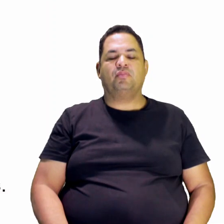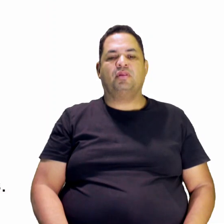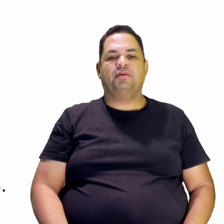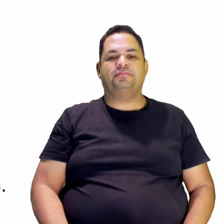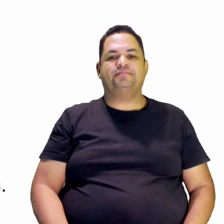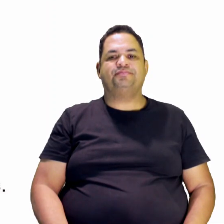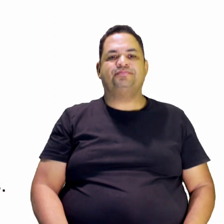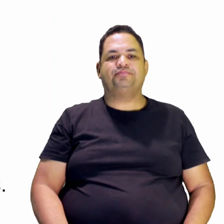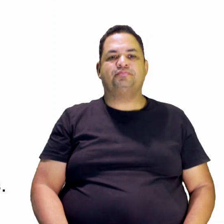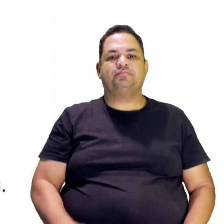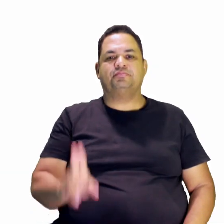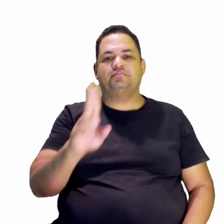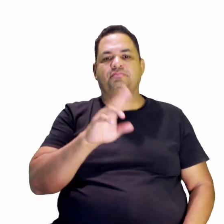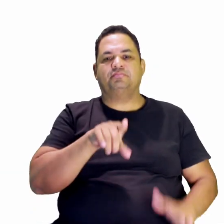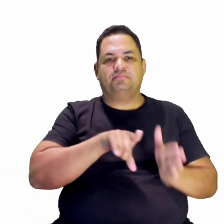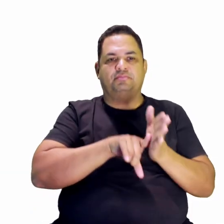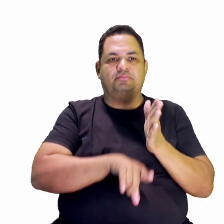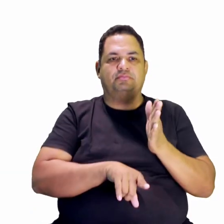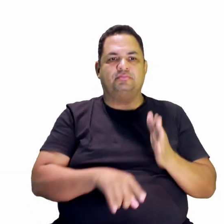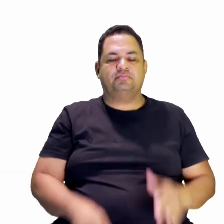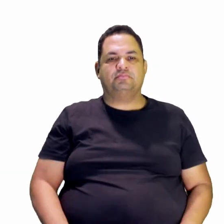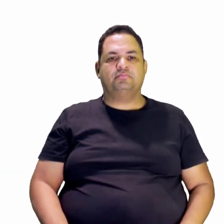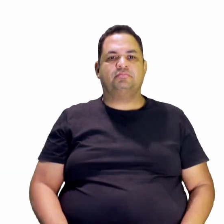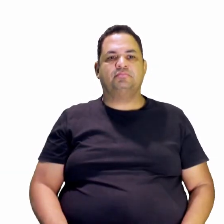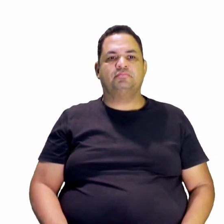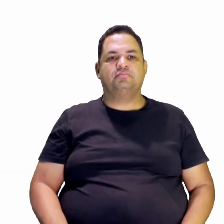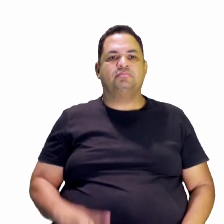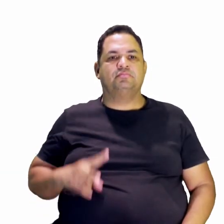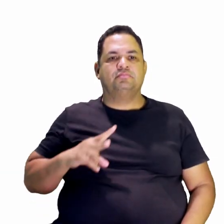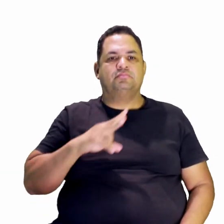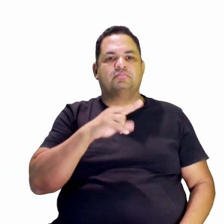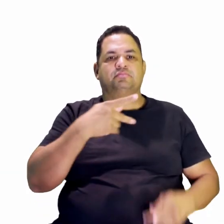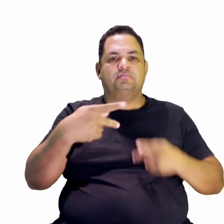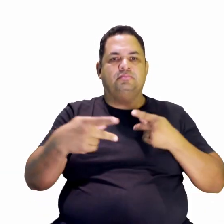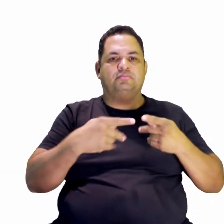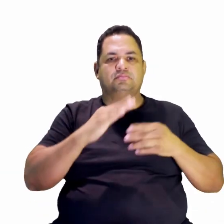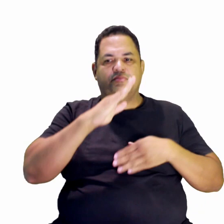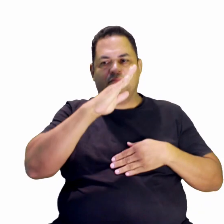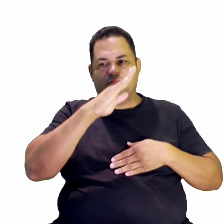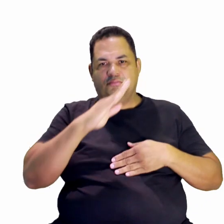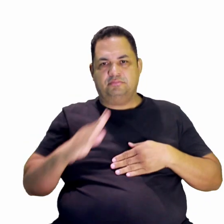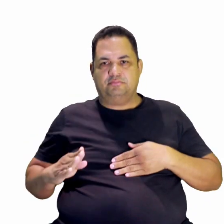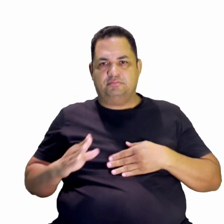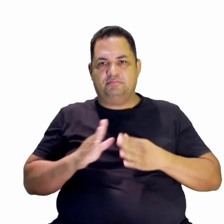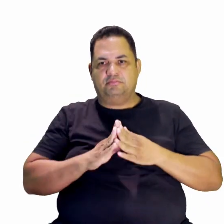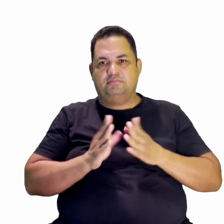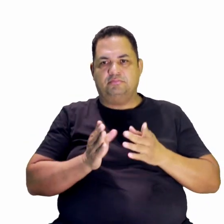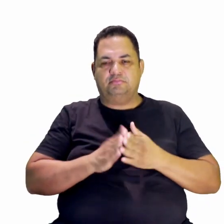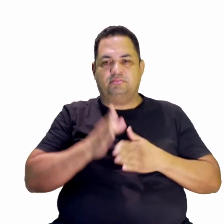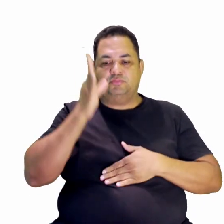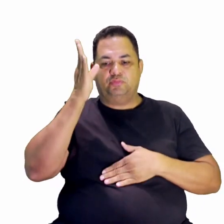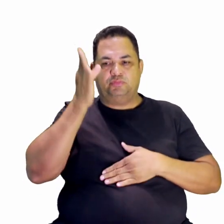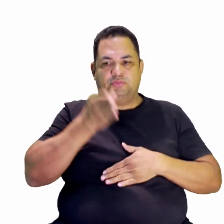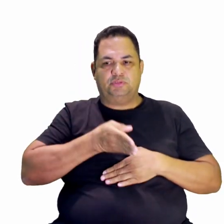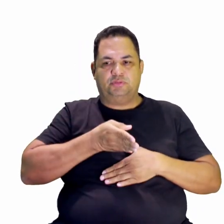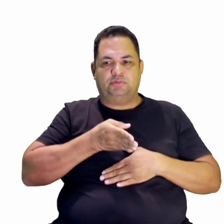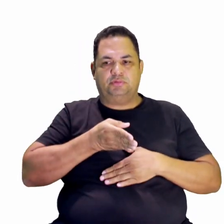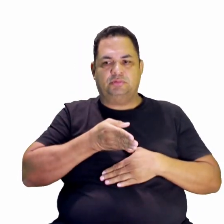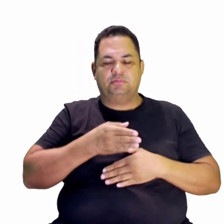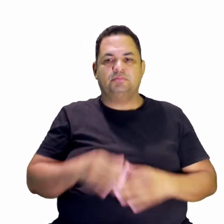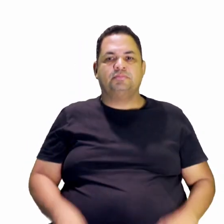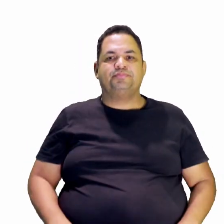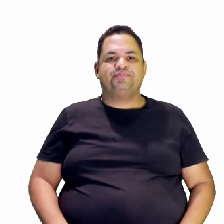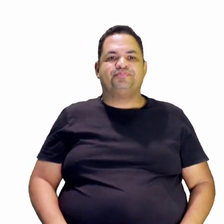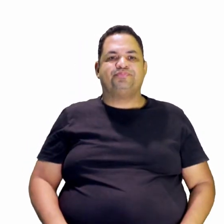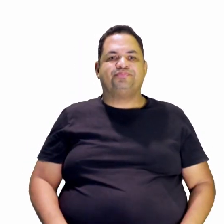Então, olha, usando a subtração. Forças em planos inclinados ou em direções oblíquas. É importante entender isso aqui. O